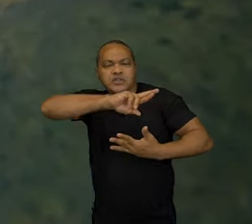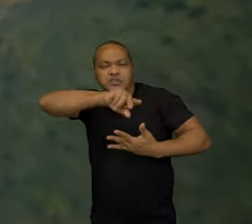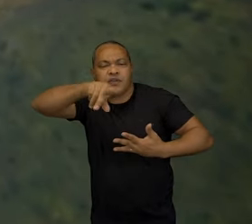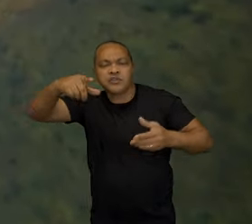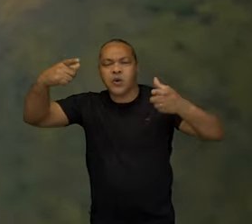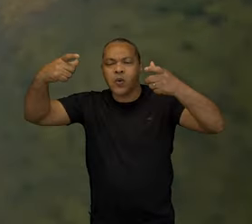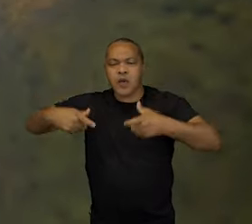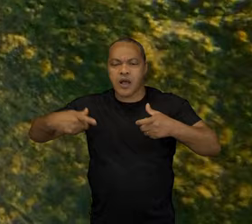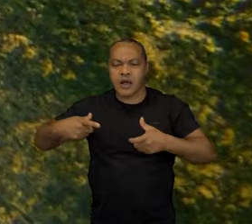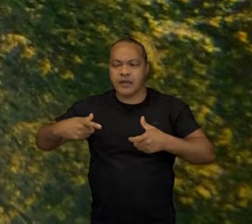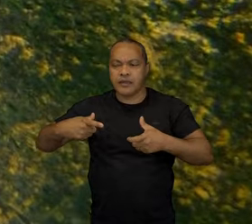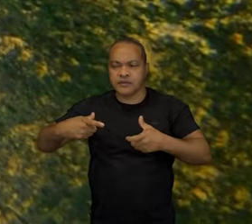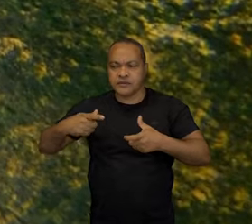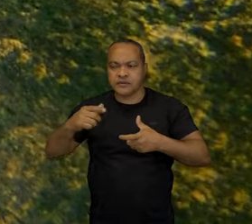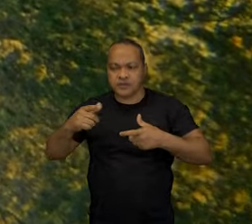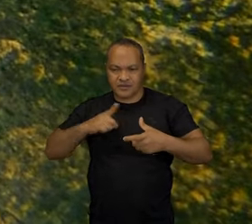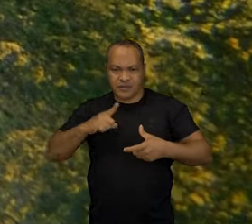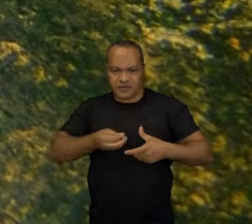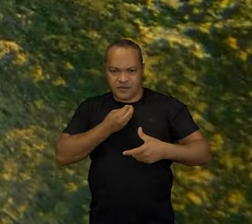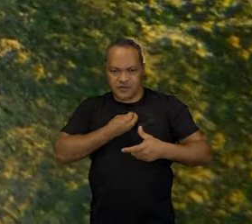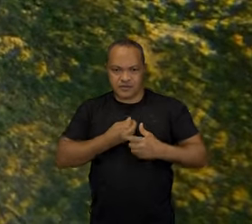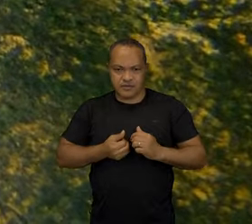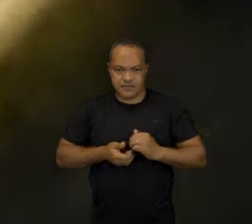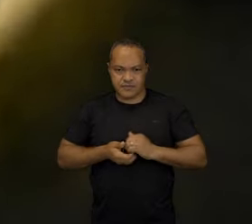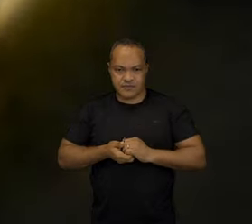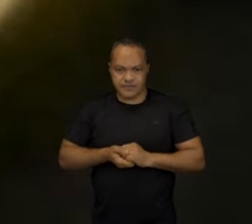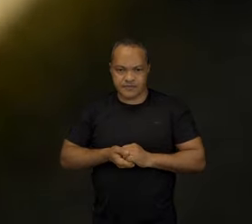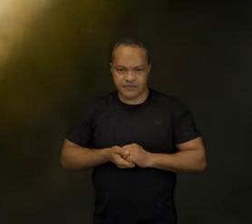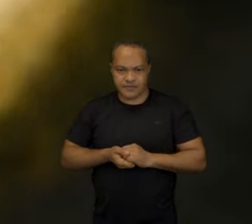diferentes ambientes que as espécies ocupam.